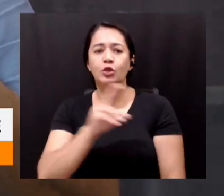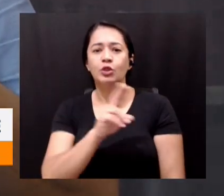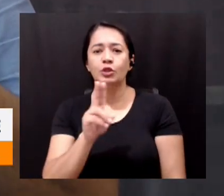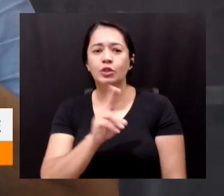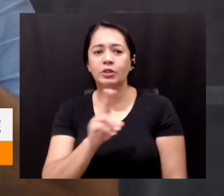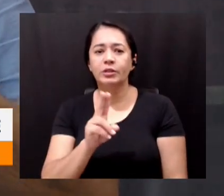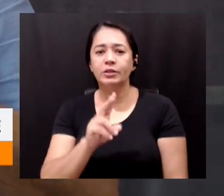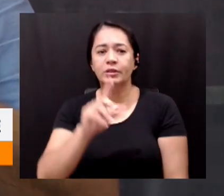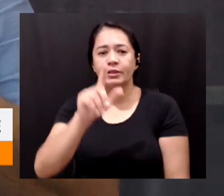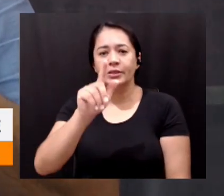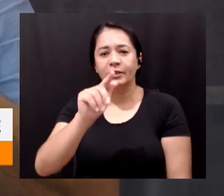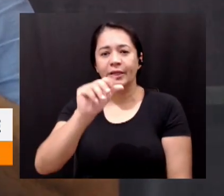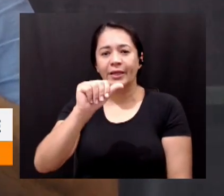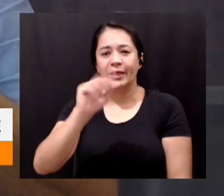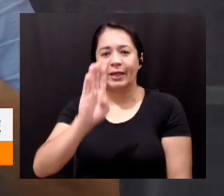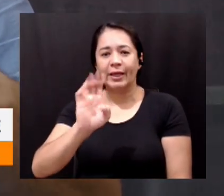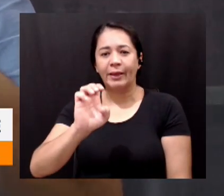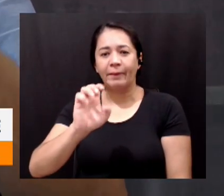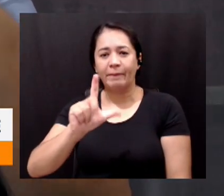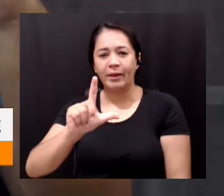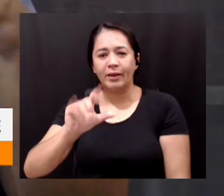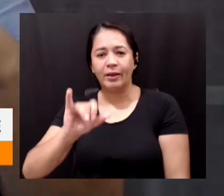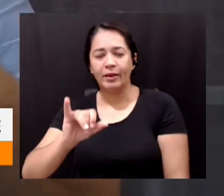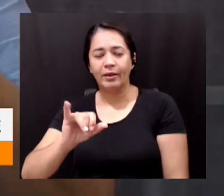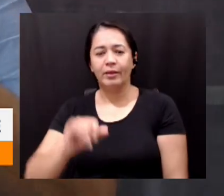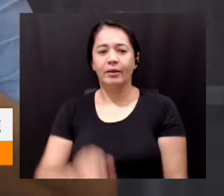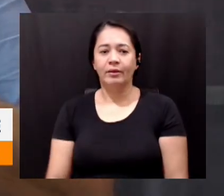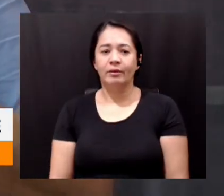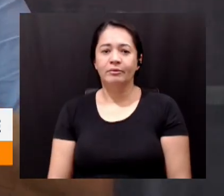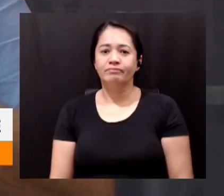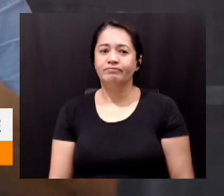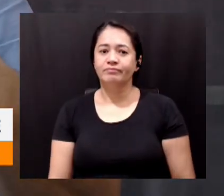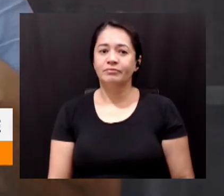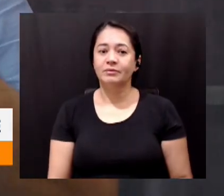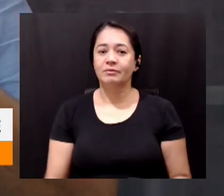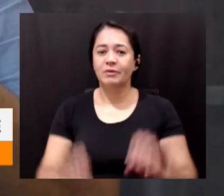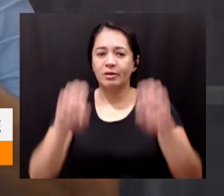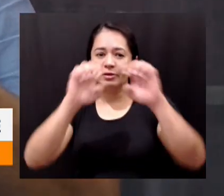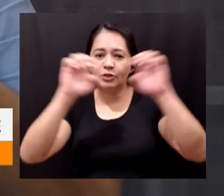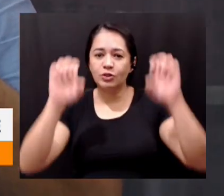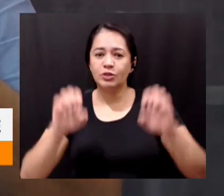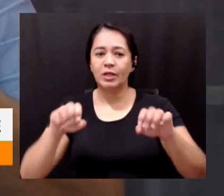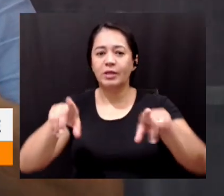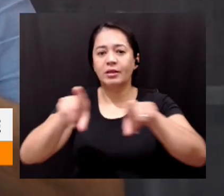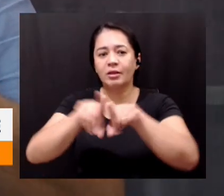gambling, né? Que está sendo estruturado aí também no DSM, né?